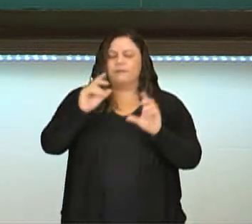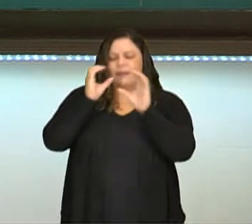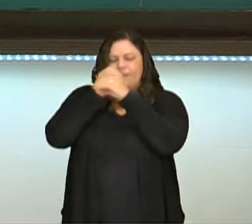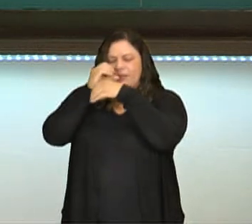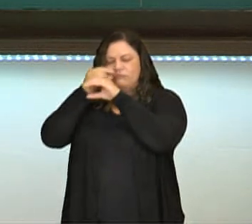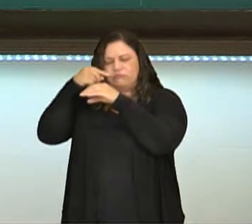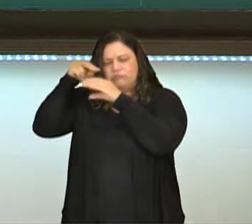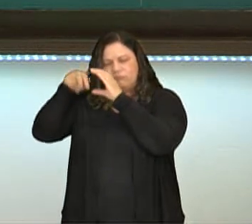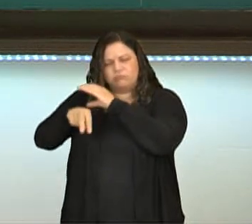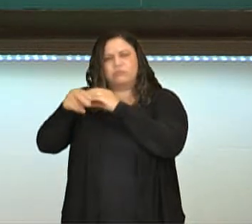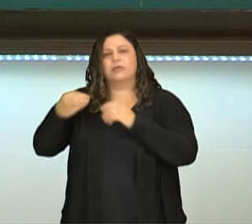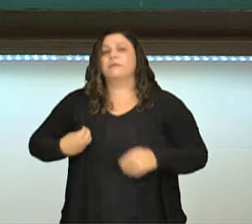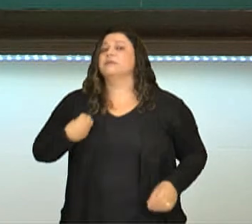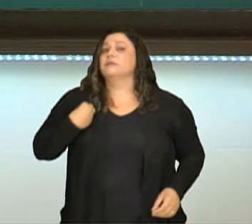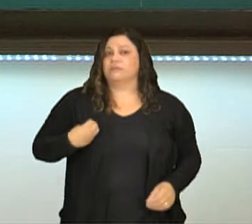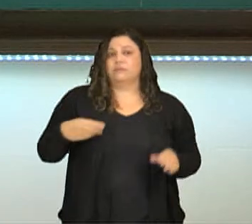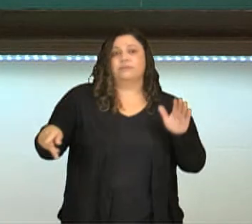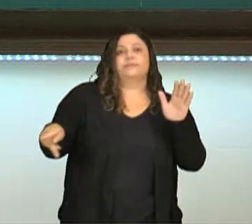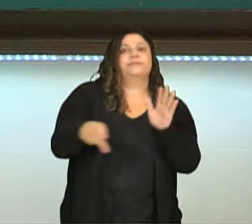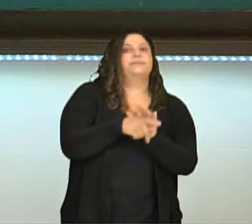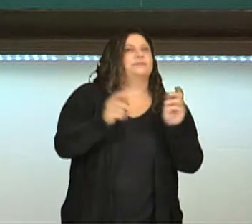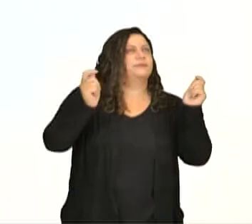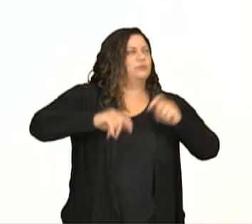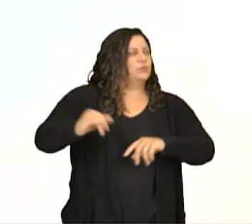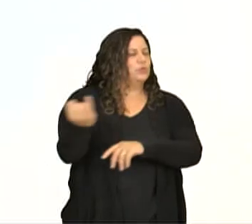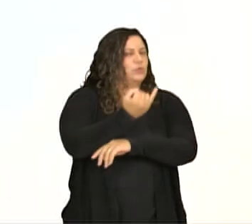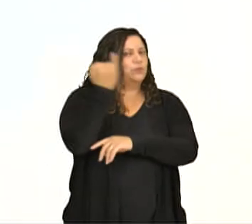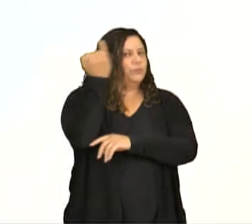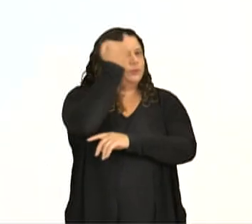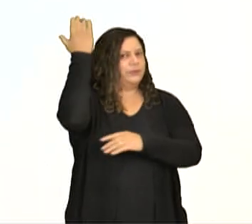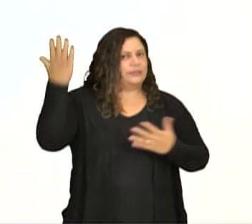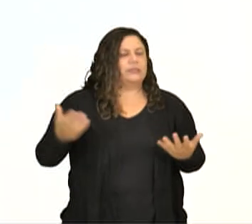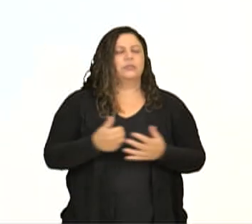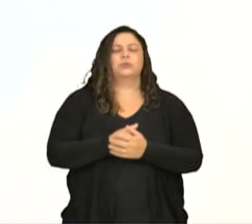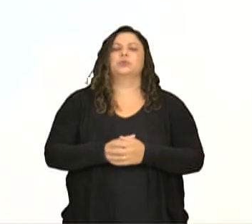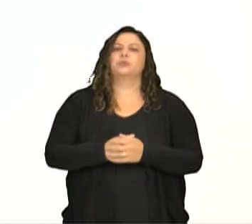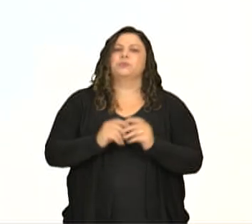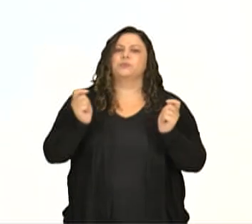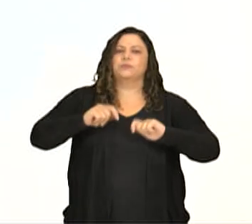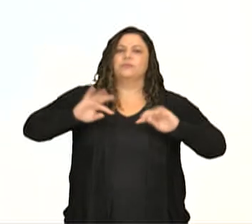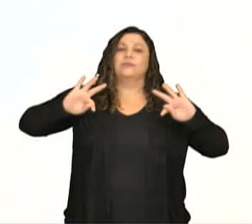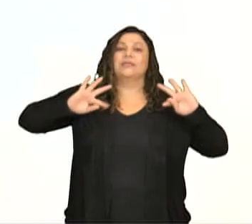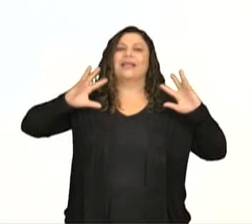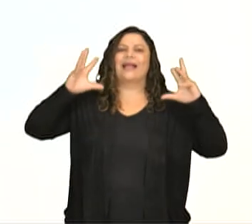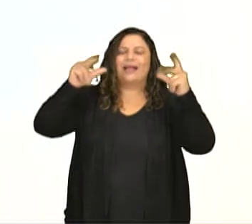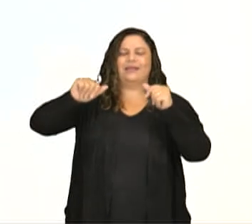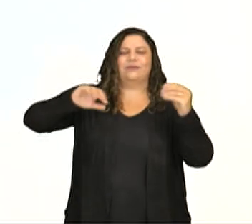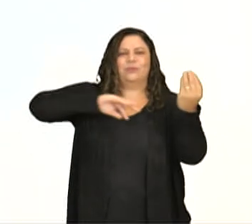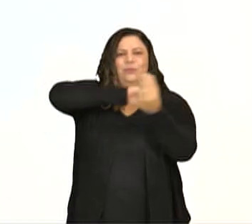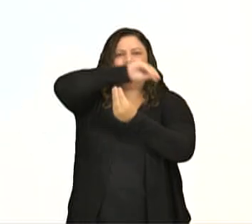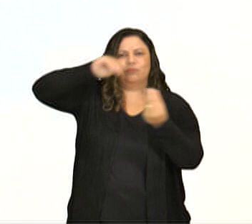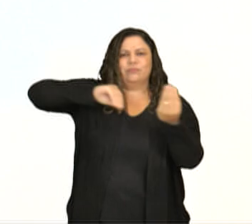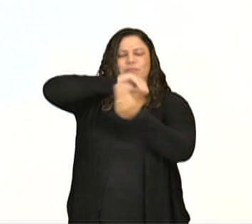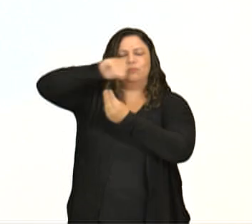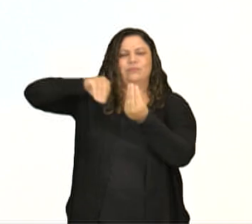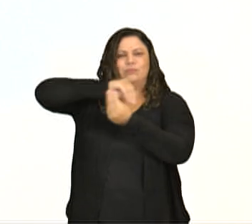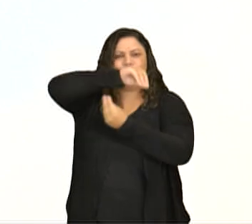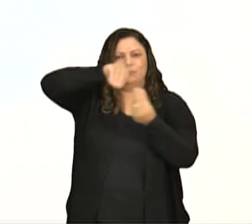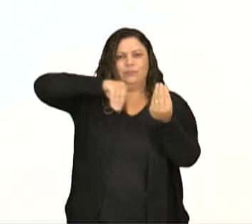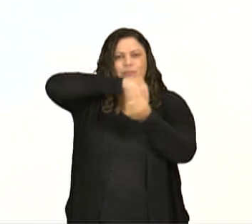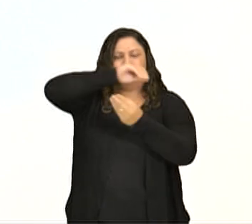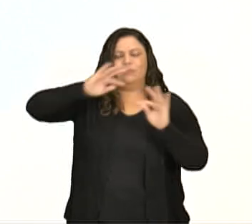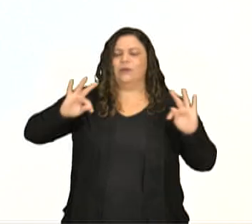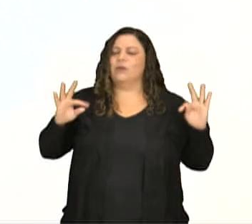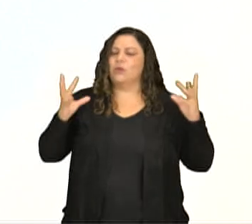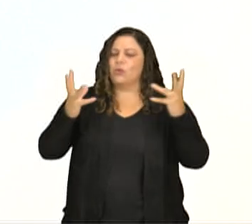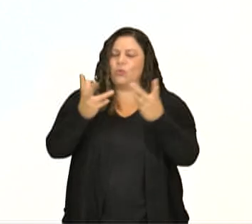ali, cumprindo um papel fundamental. E o ecossistema, que seria o quê? A comunidade, né, associada a